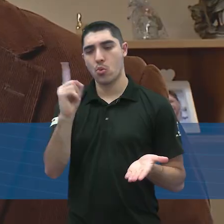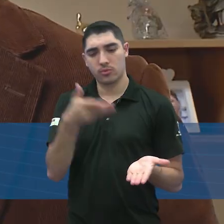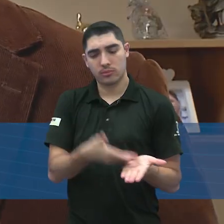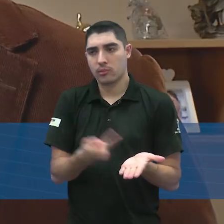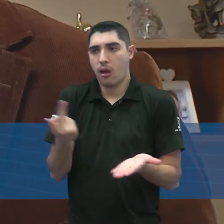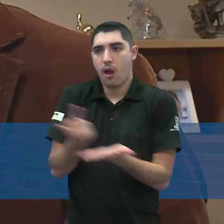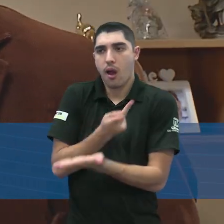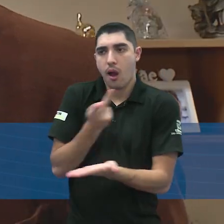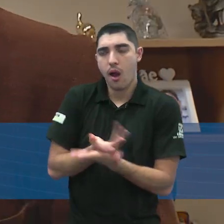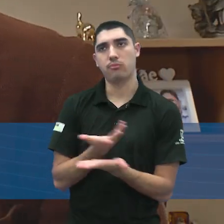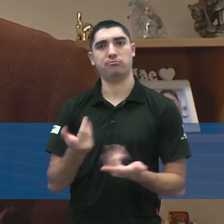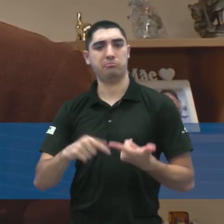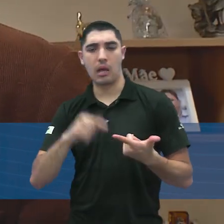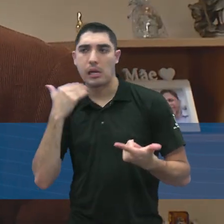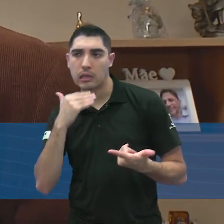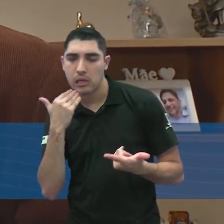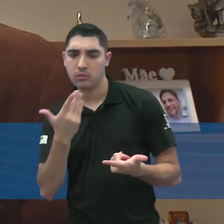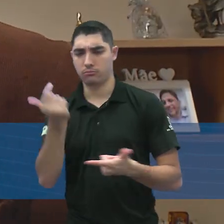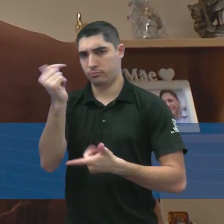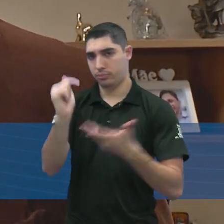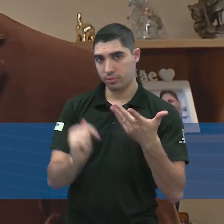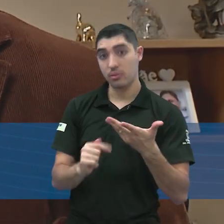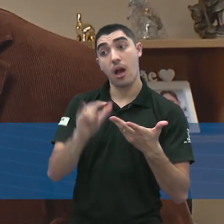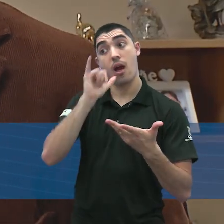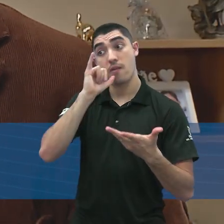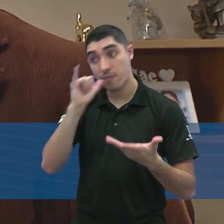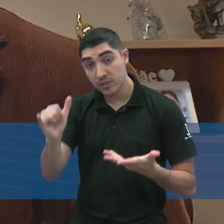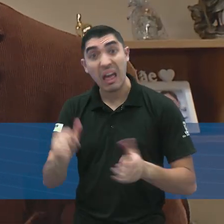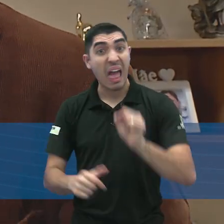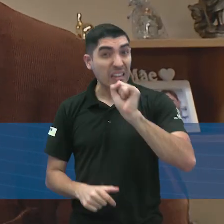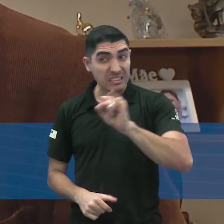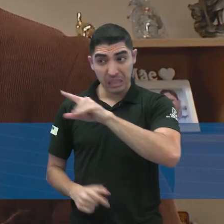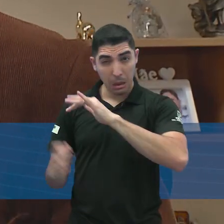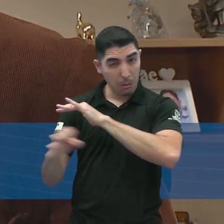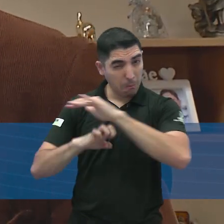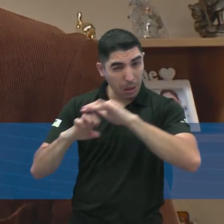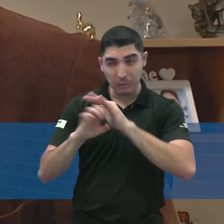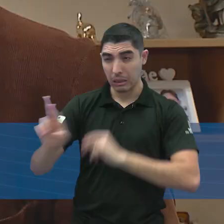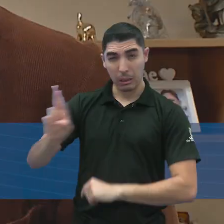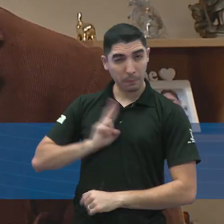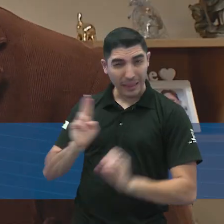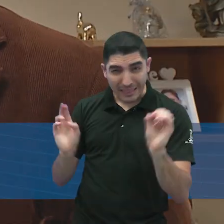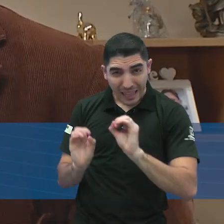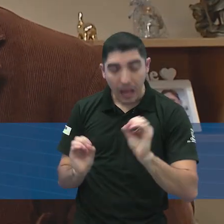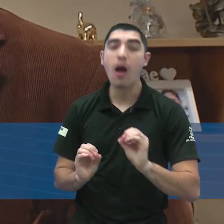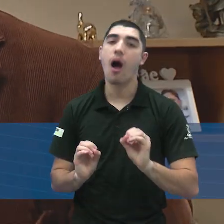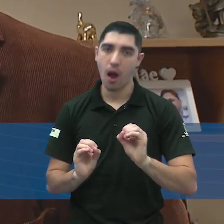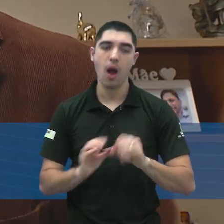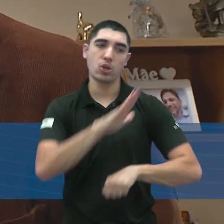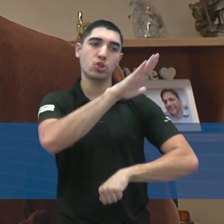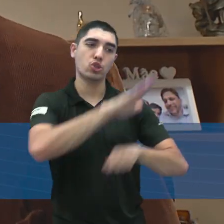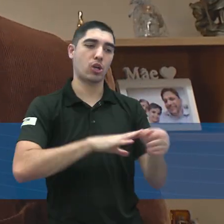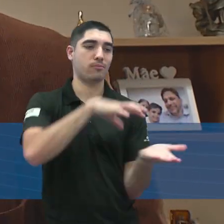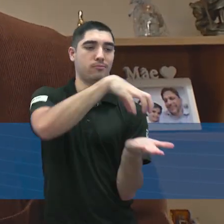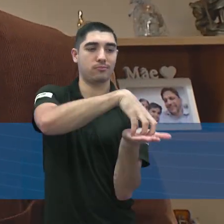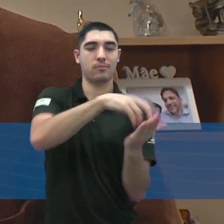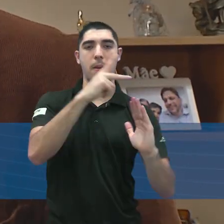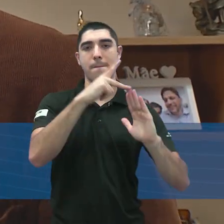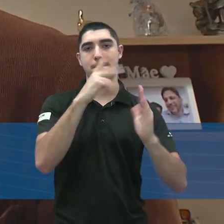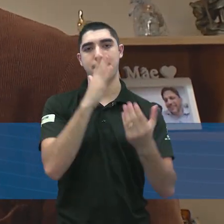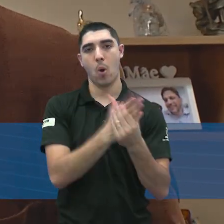um prazo para ele analisar aquela demanda e aí sim, não havendo resposta nenhuma, recorrer sempre ao Procon para que a gente